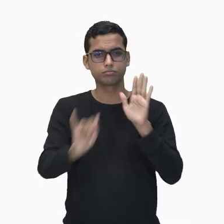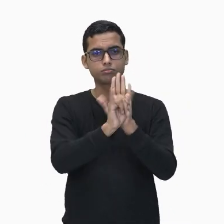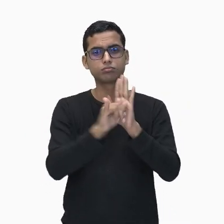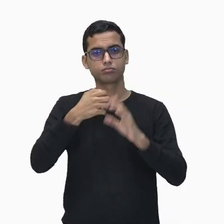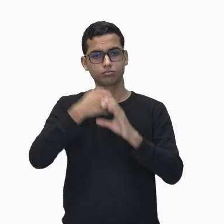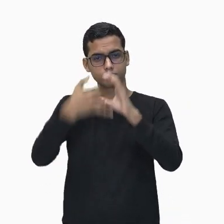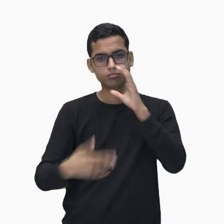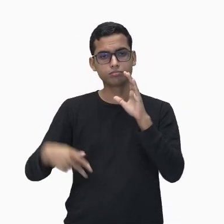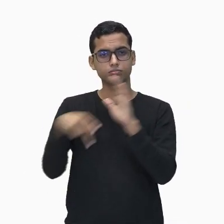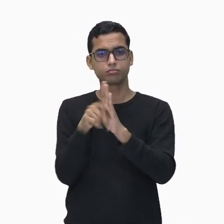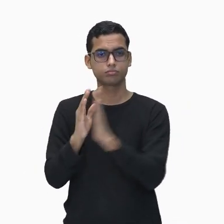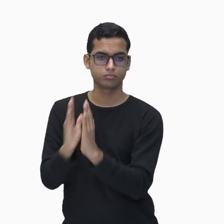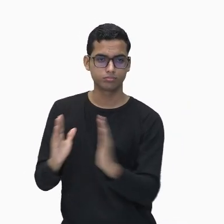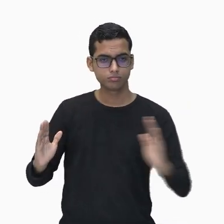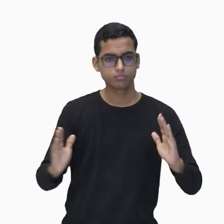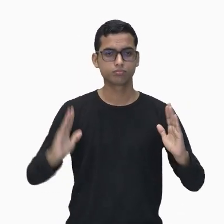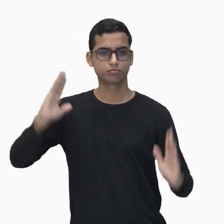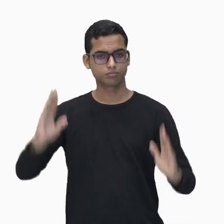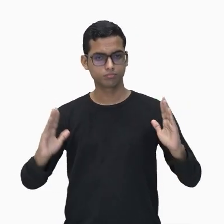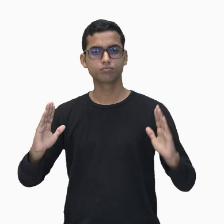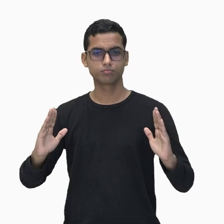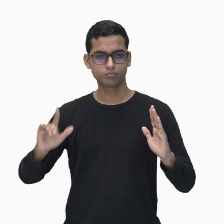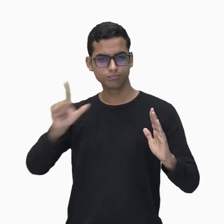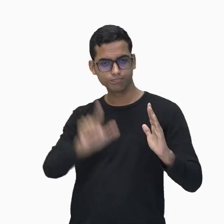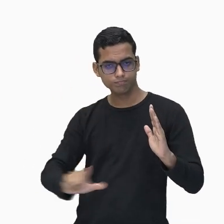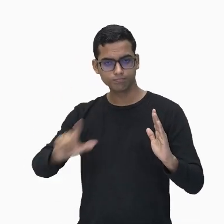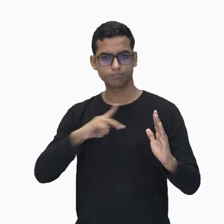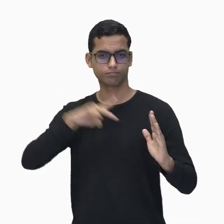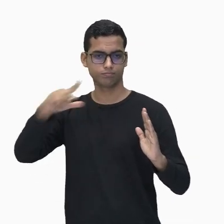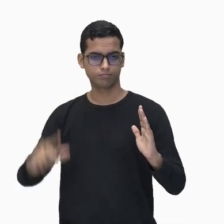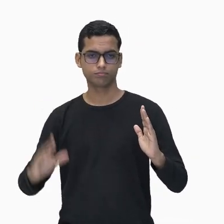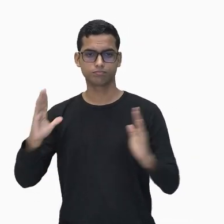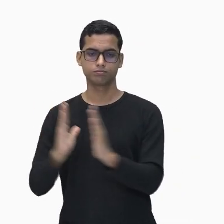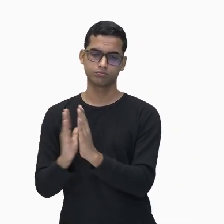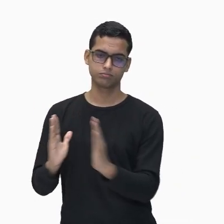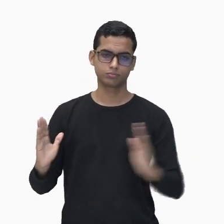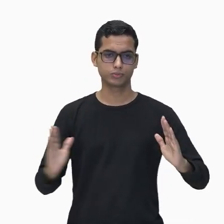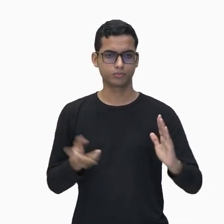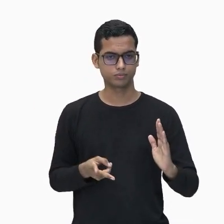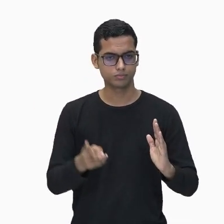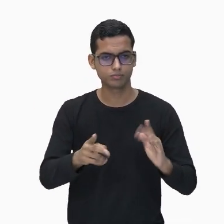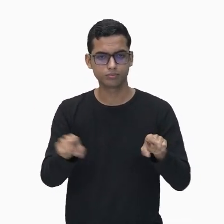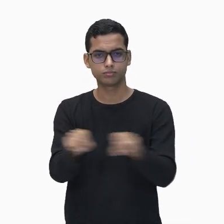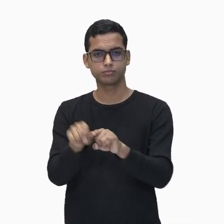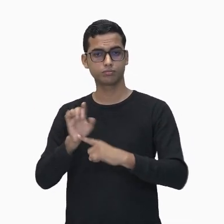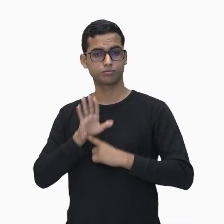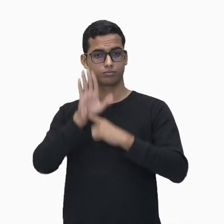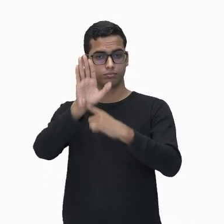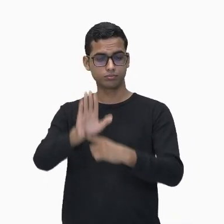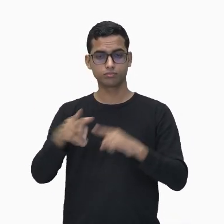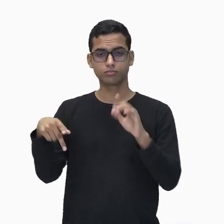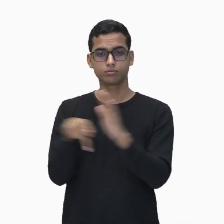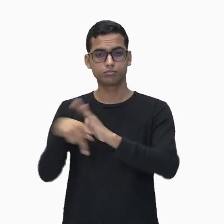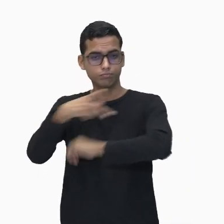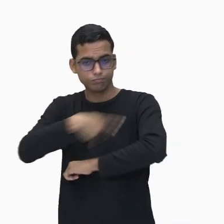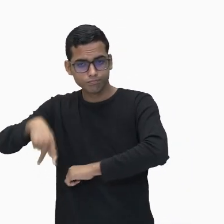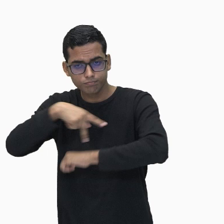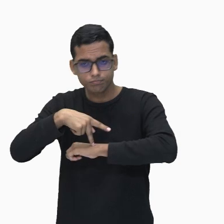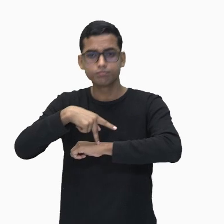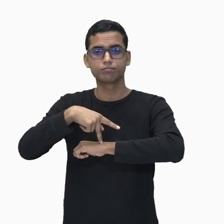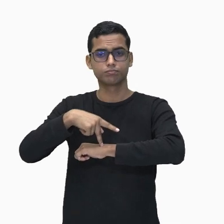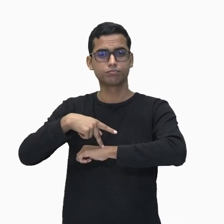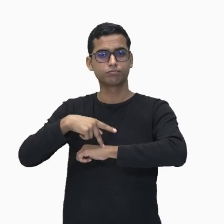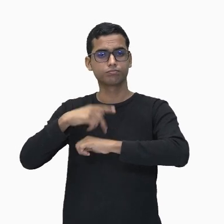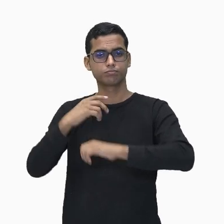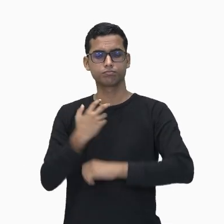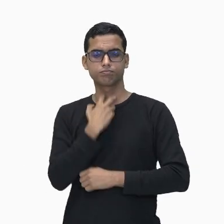identidade, são características que percorrem todas as épocas da literatura portuguesa, na afirmação da sua